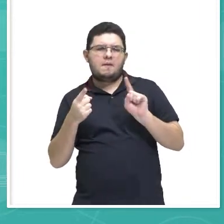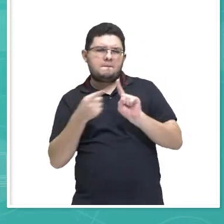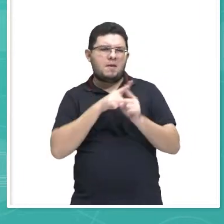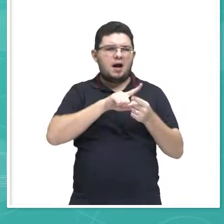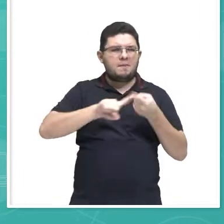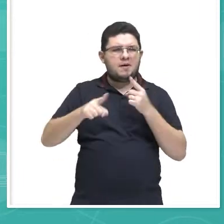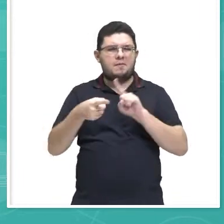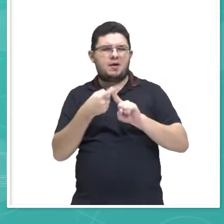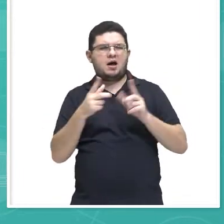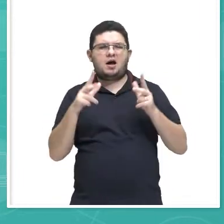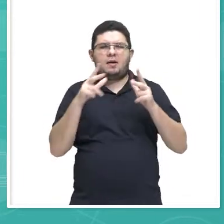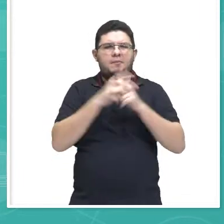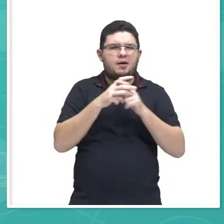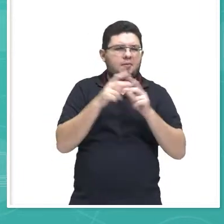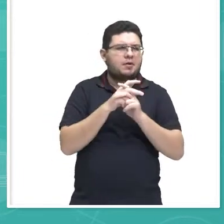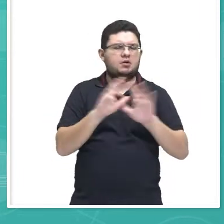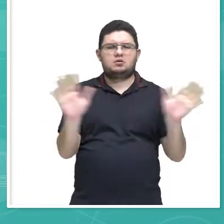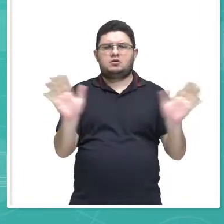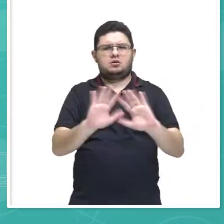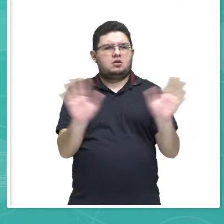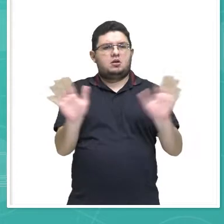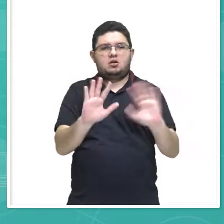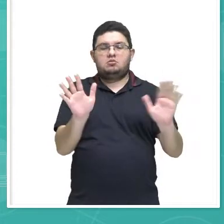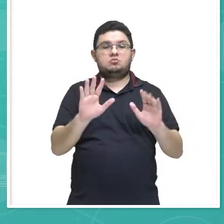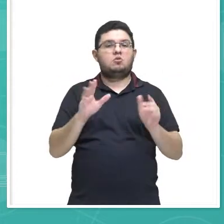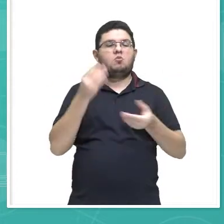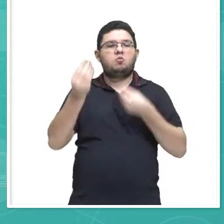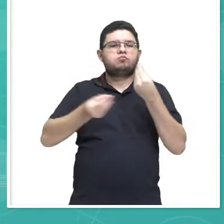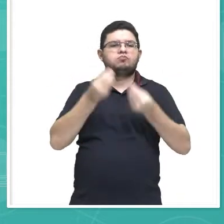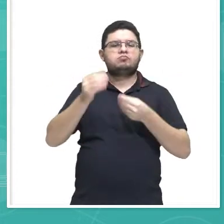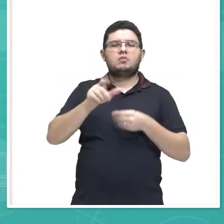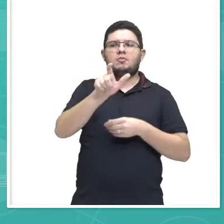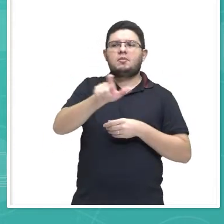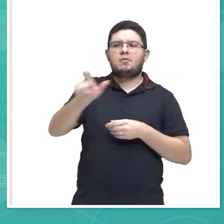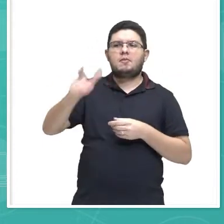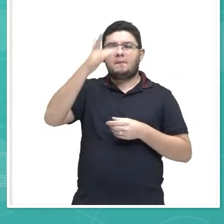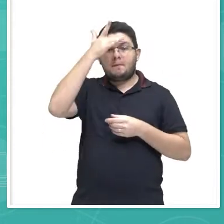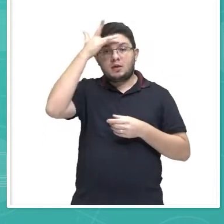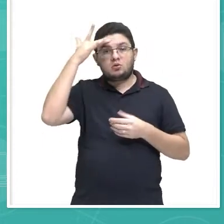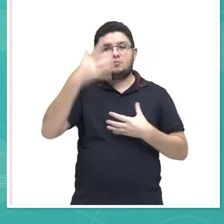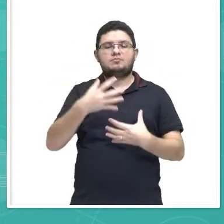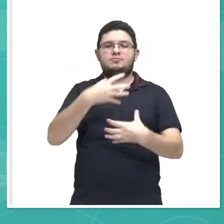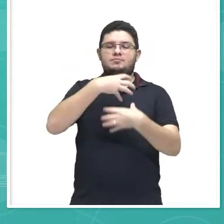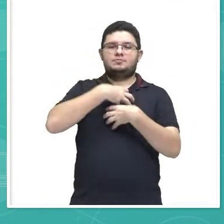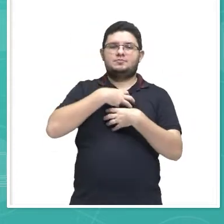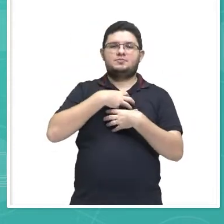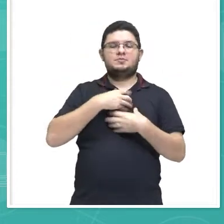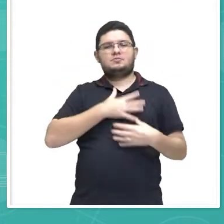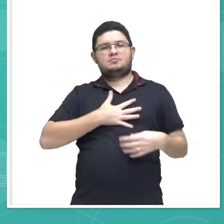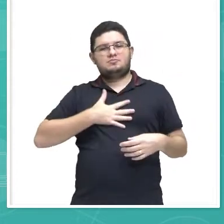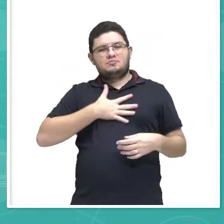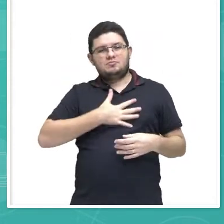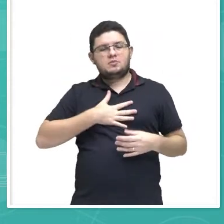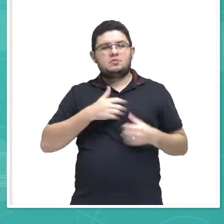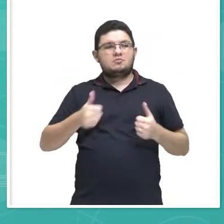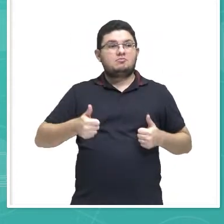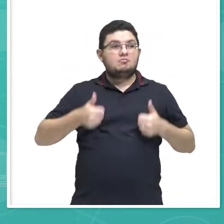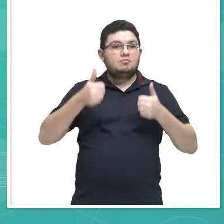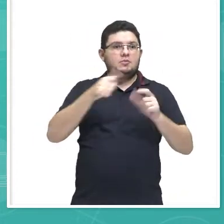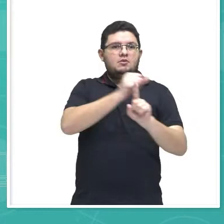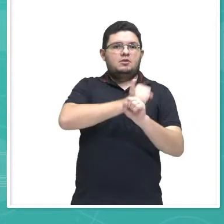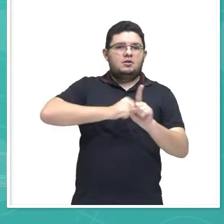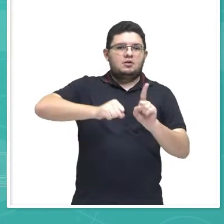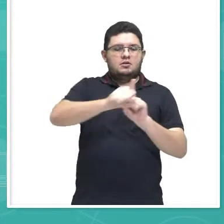na briga com os outros. Como é que as pessoas podem se beneficiar disso para a nossa sociedade melhorar? Então ele pensou, eu vou usar o